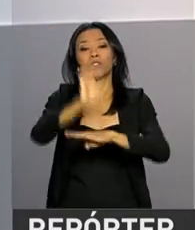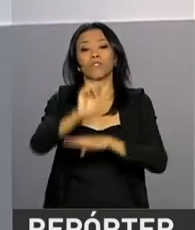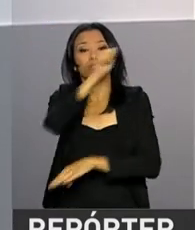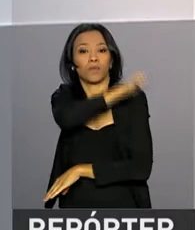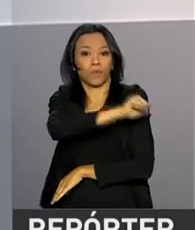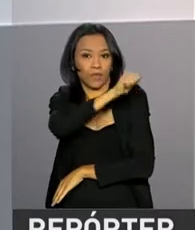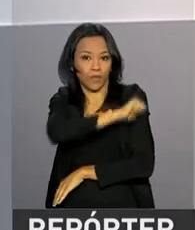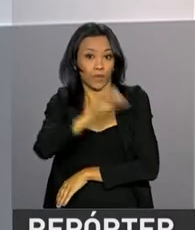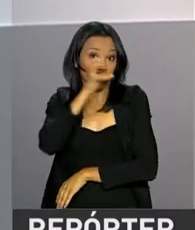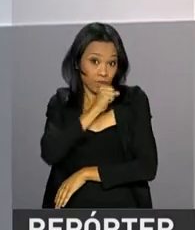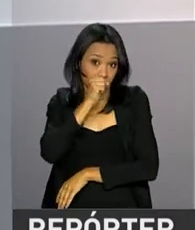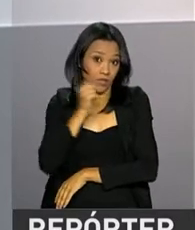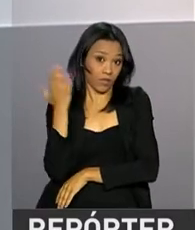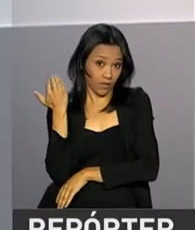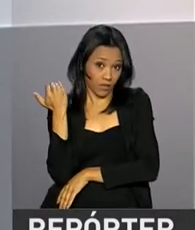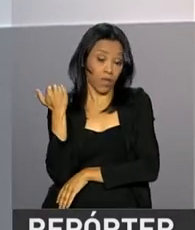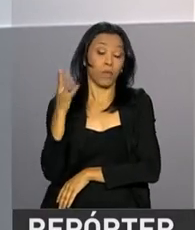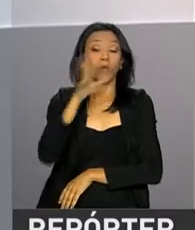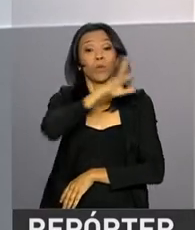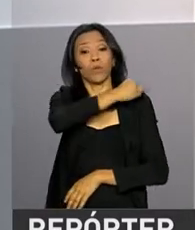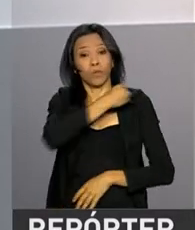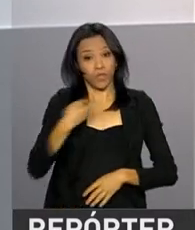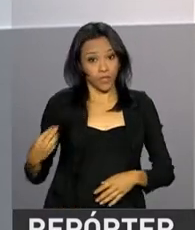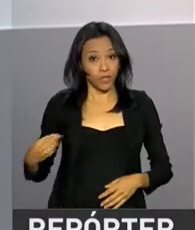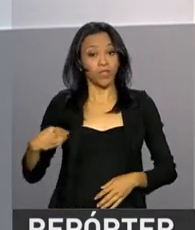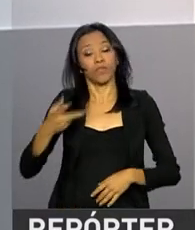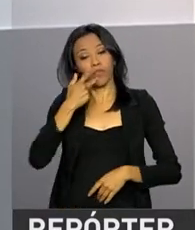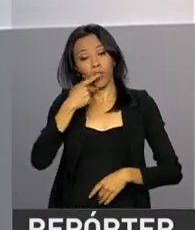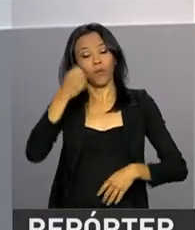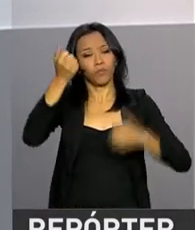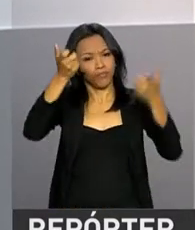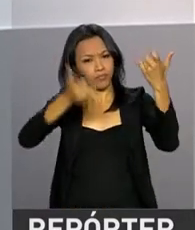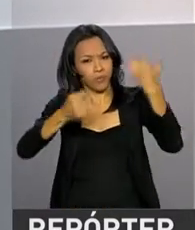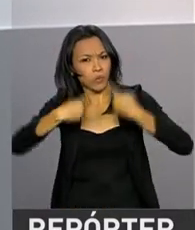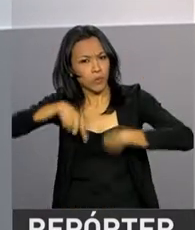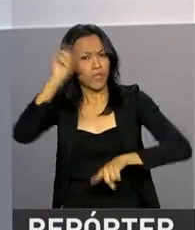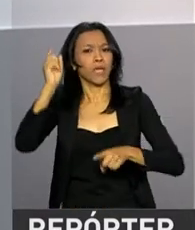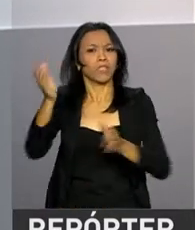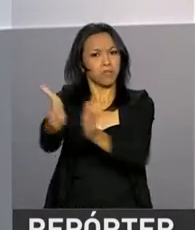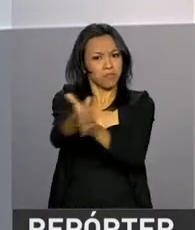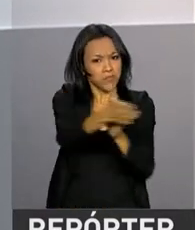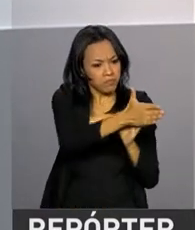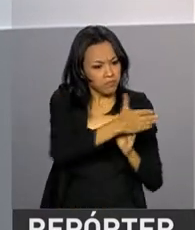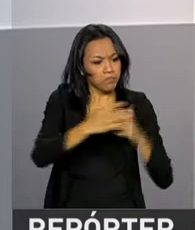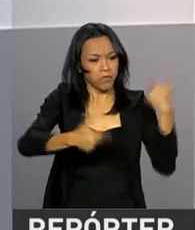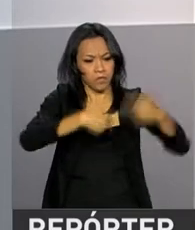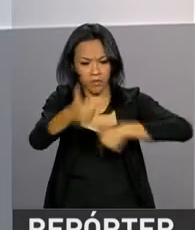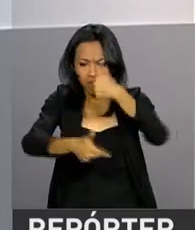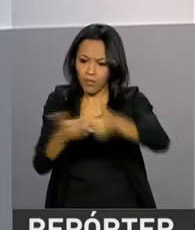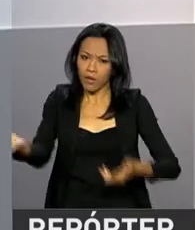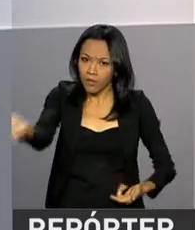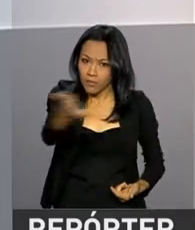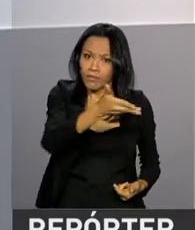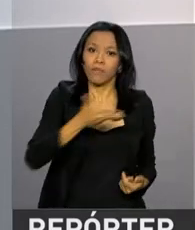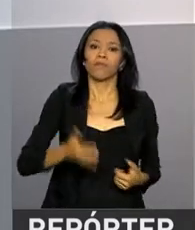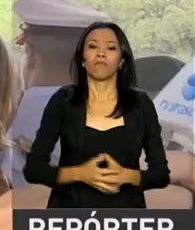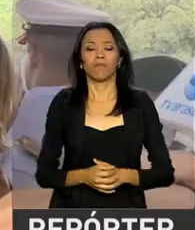o ministro raul jungmann falou sobre o sucesso da missão elogiou o profissionalismo dos militares brasileiros